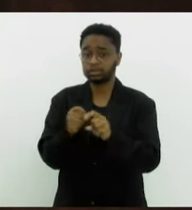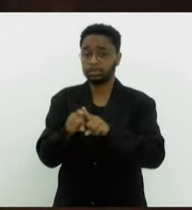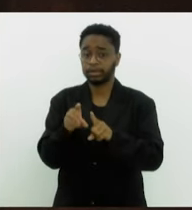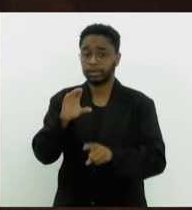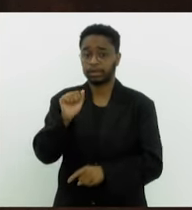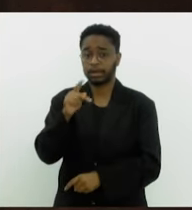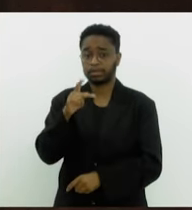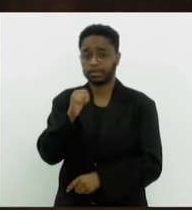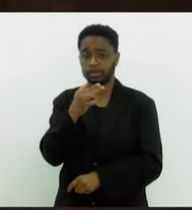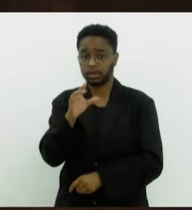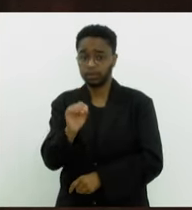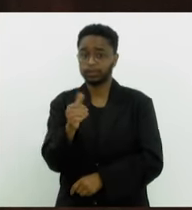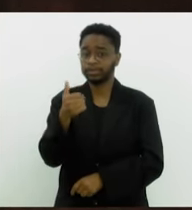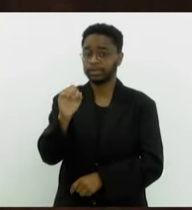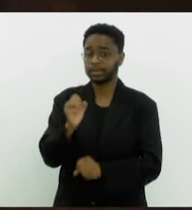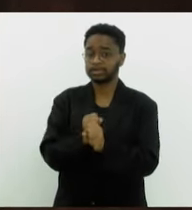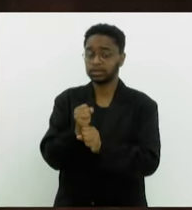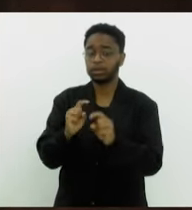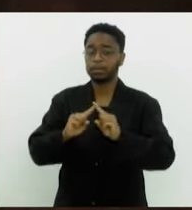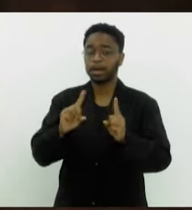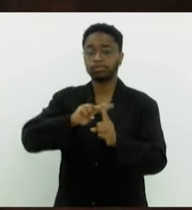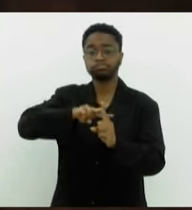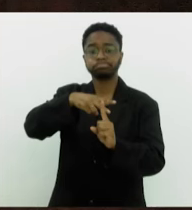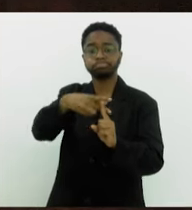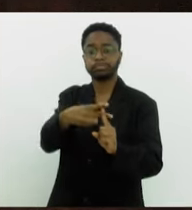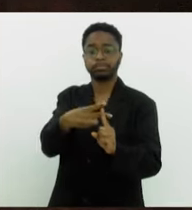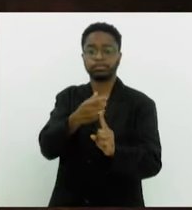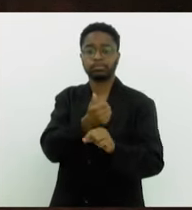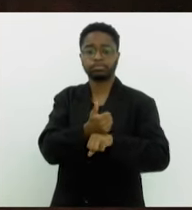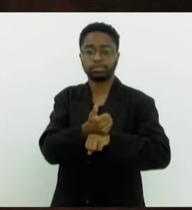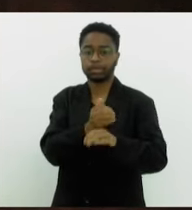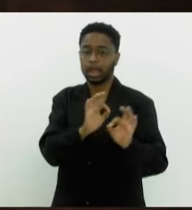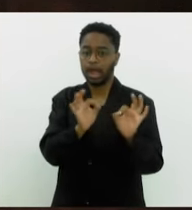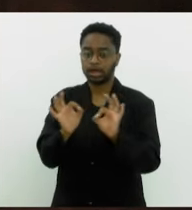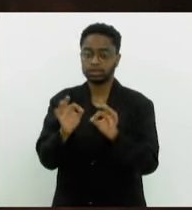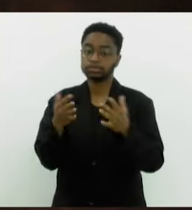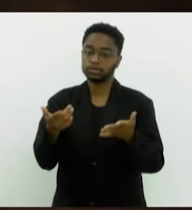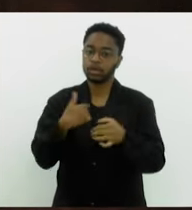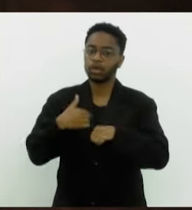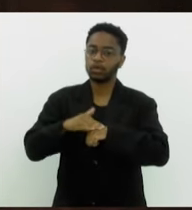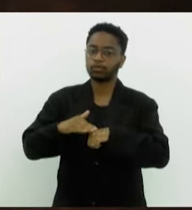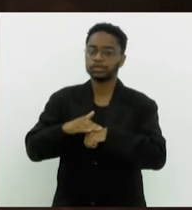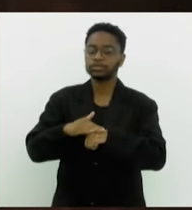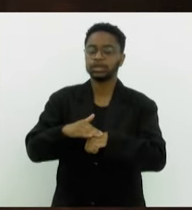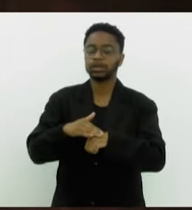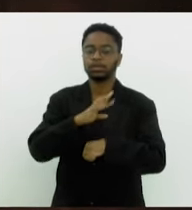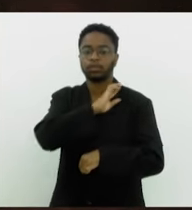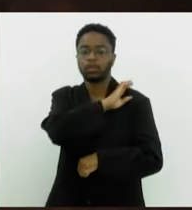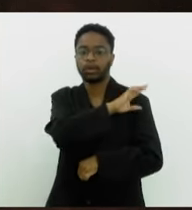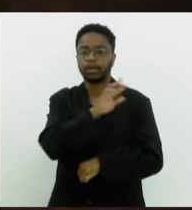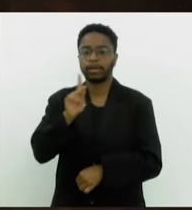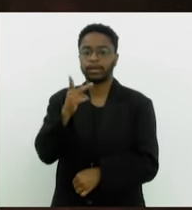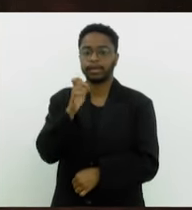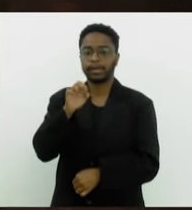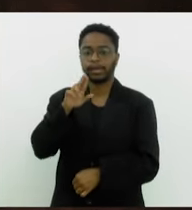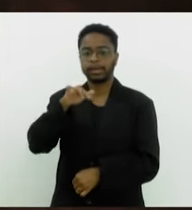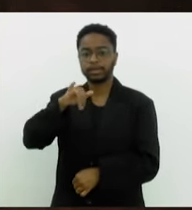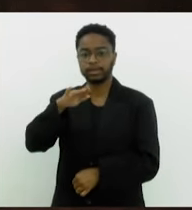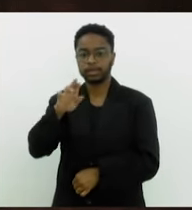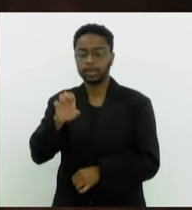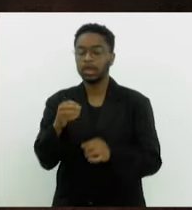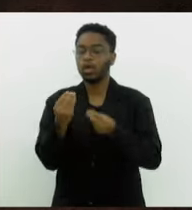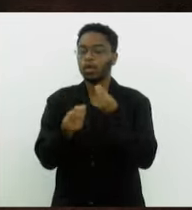anos e não são promovidos. Eu estive conversando há dias atrás com o coronel Henrique a importância de permanecer o